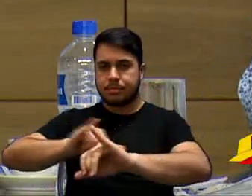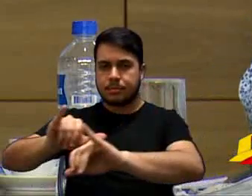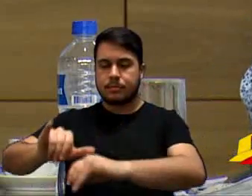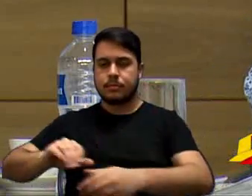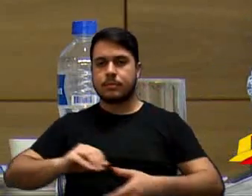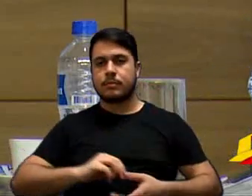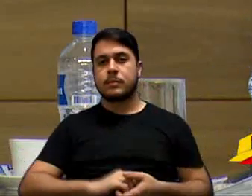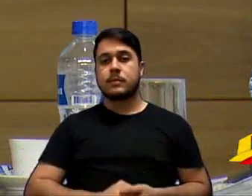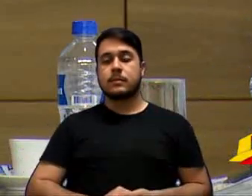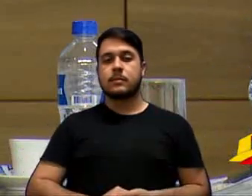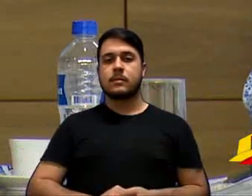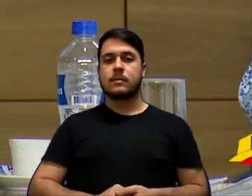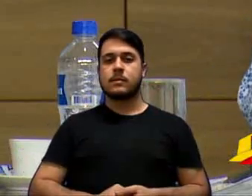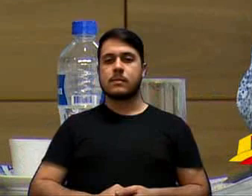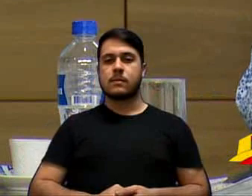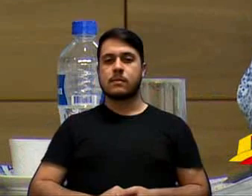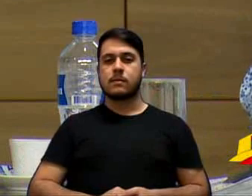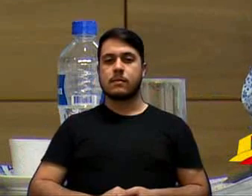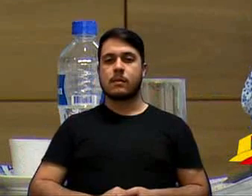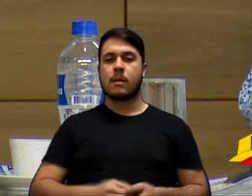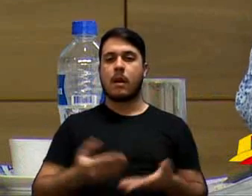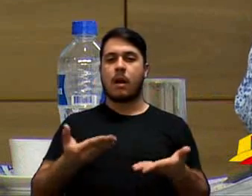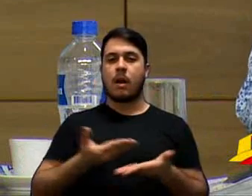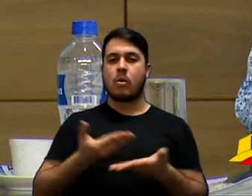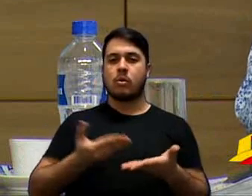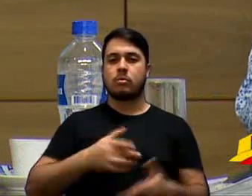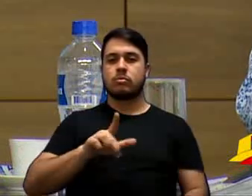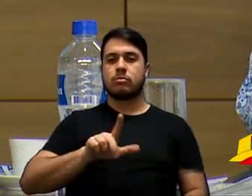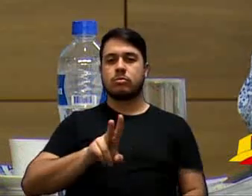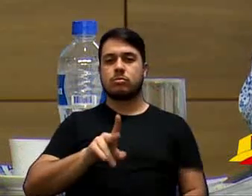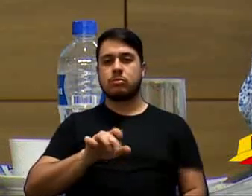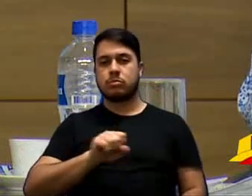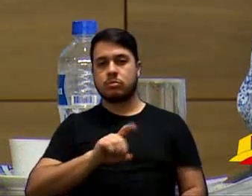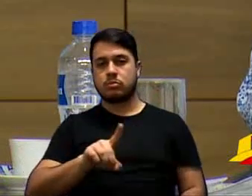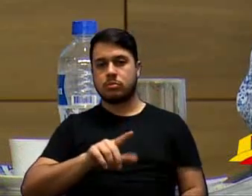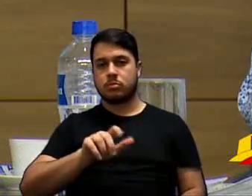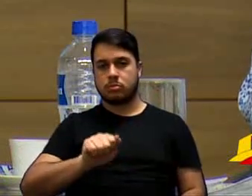é a luiza mesa do frança